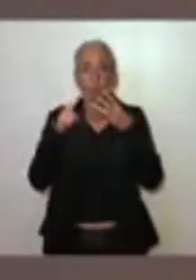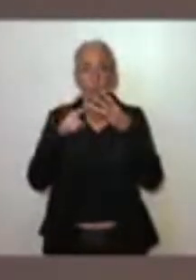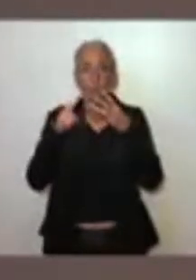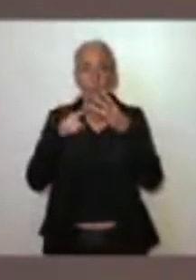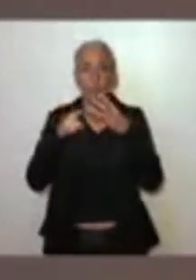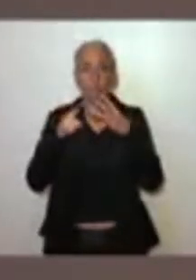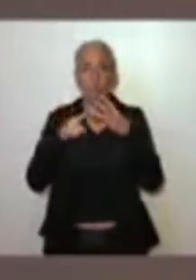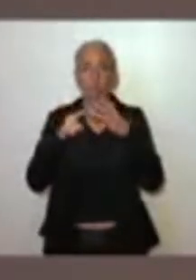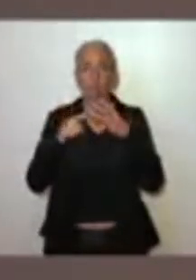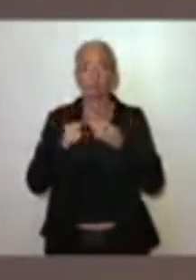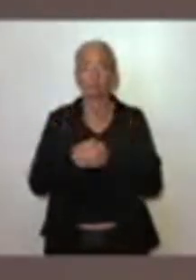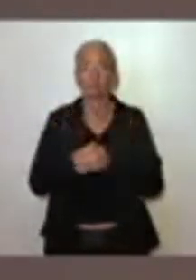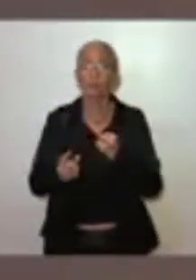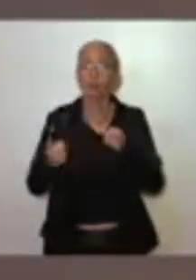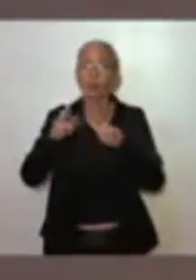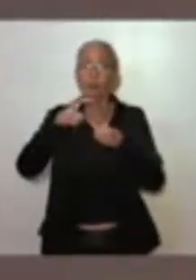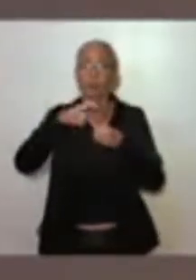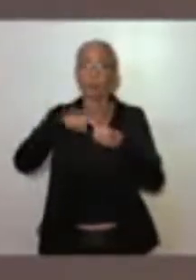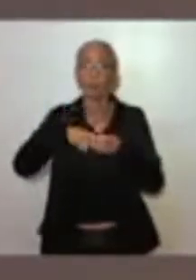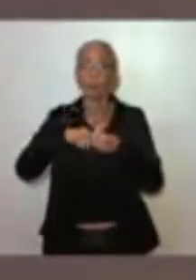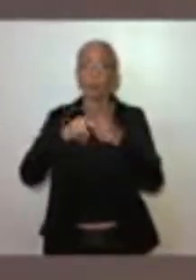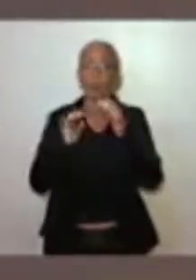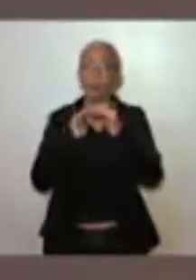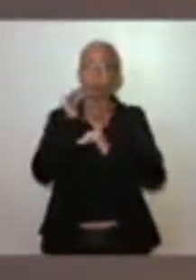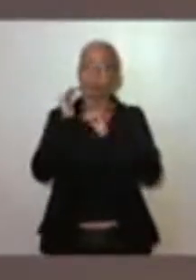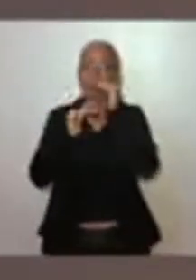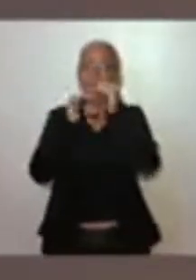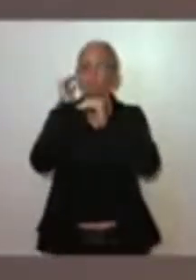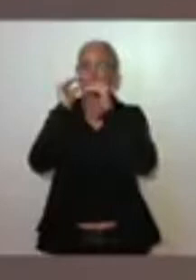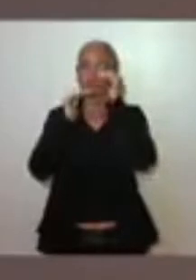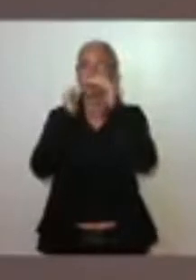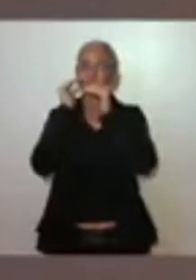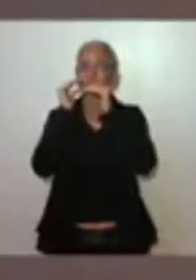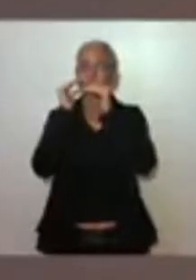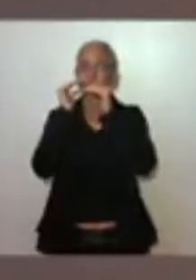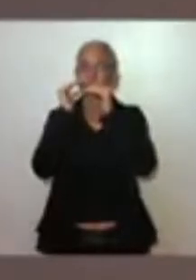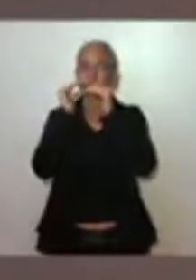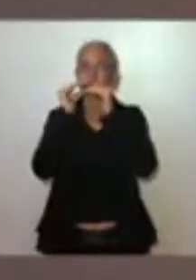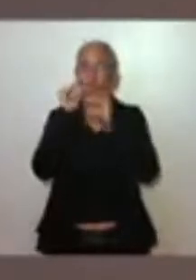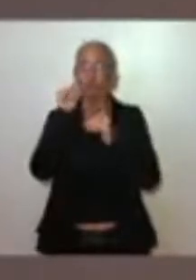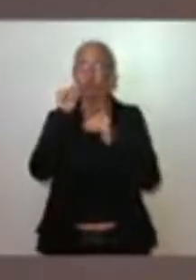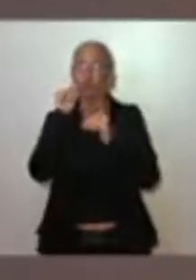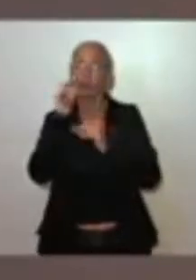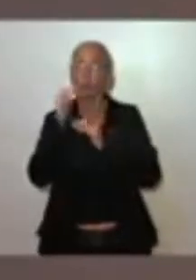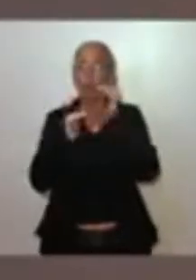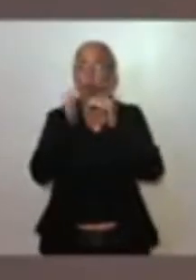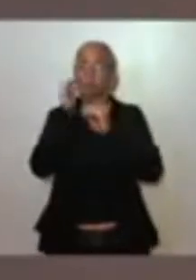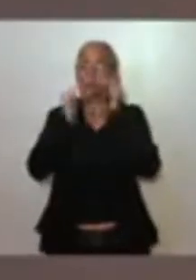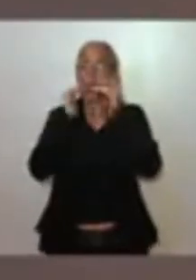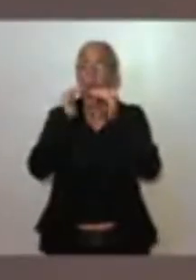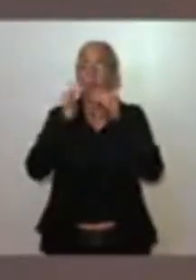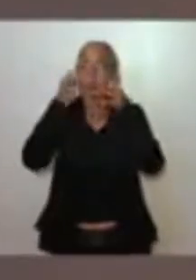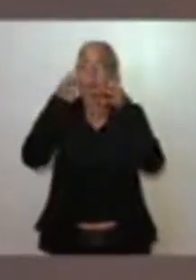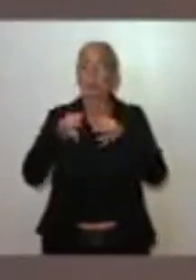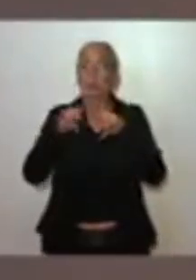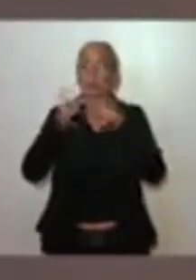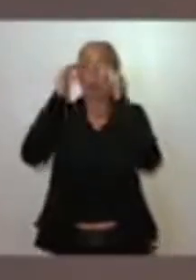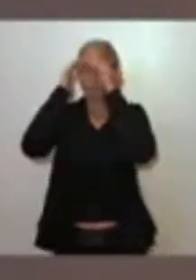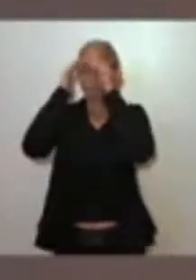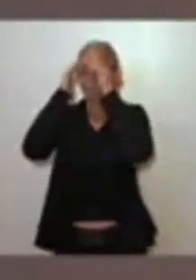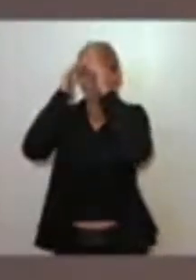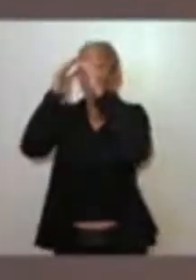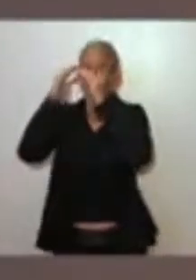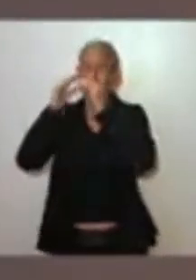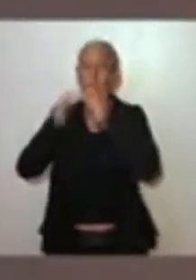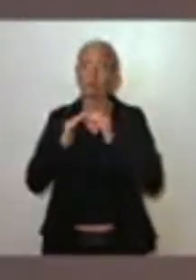lista e o desenvolvimento sustentável sustentável significa com respeito